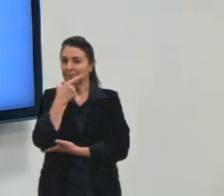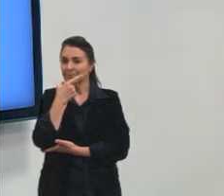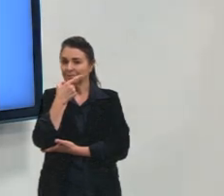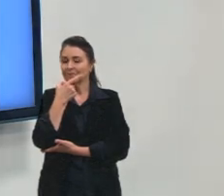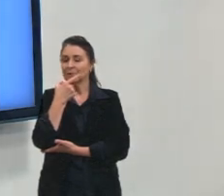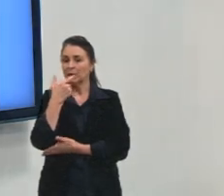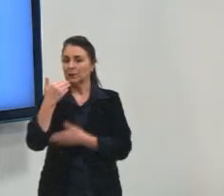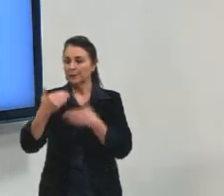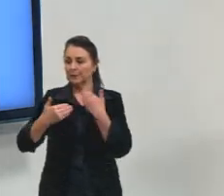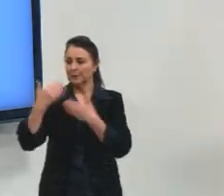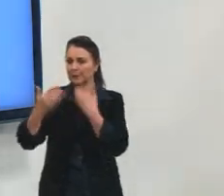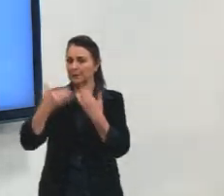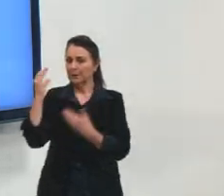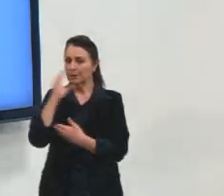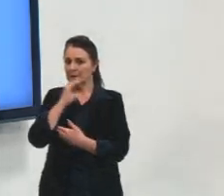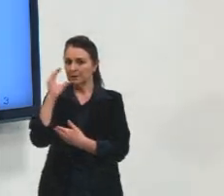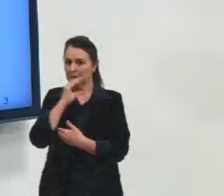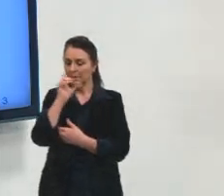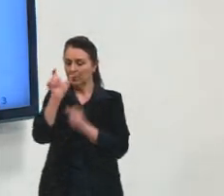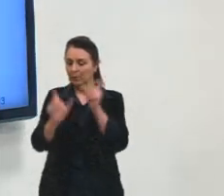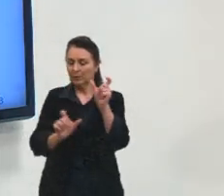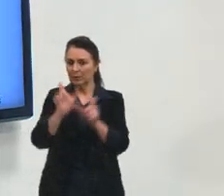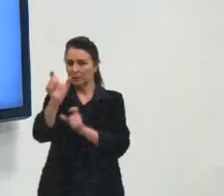acelerado na população